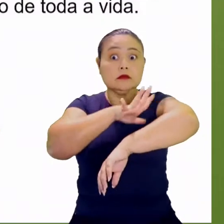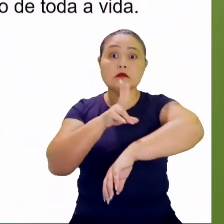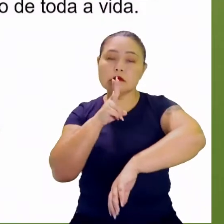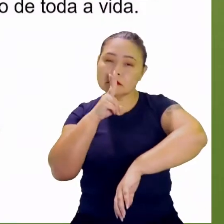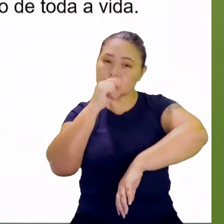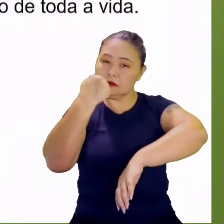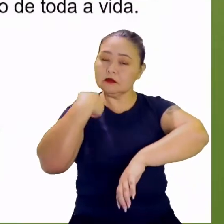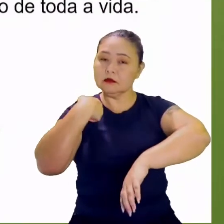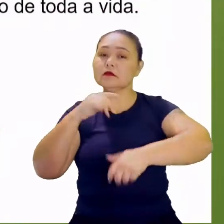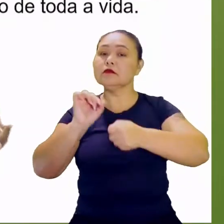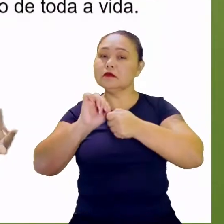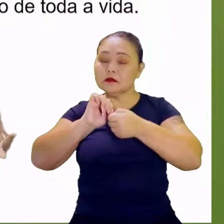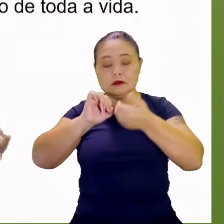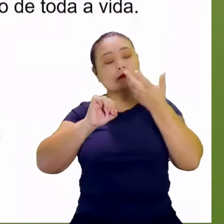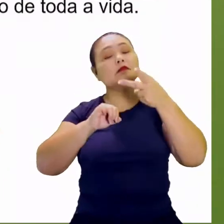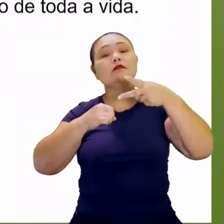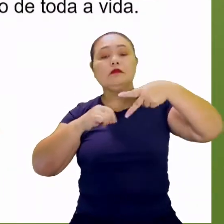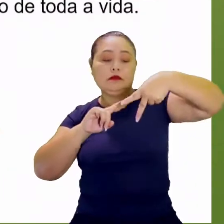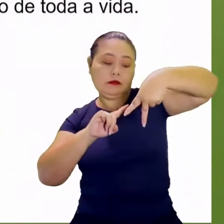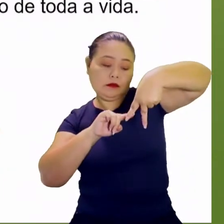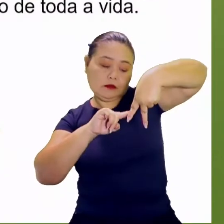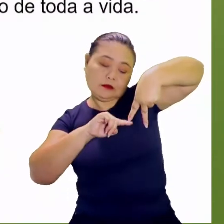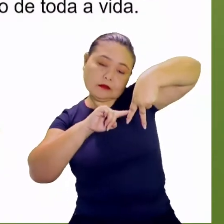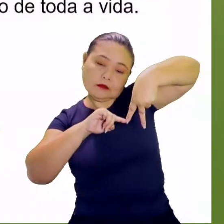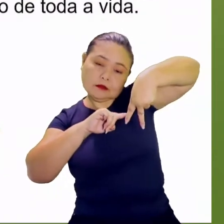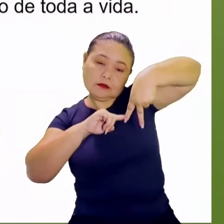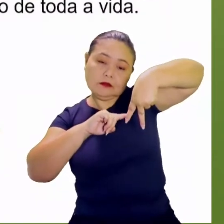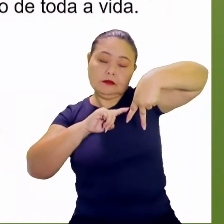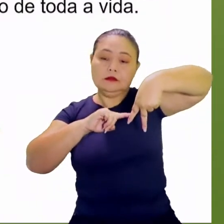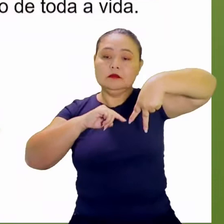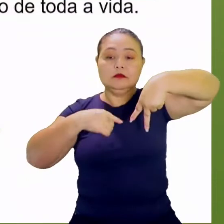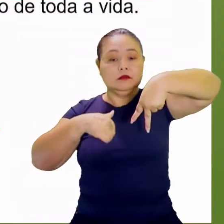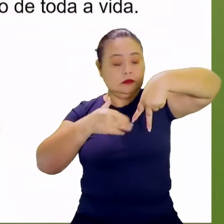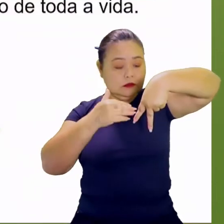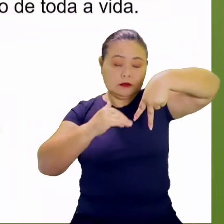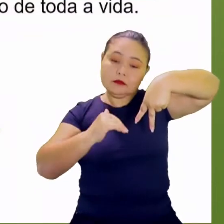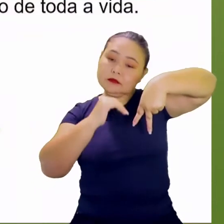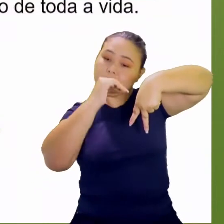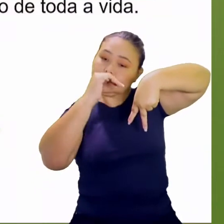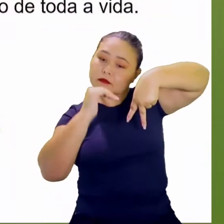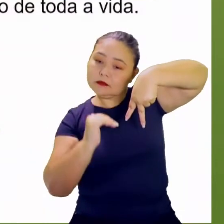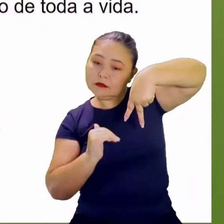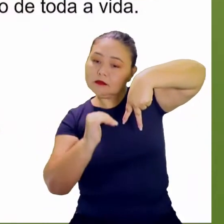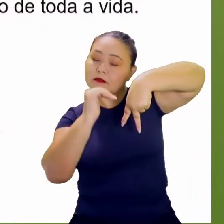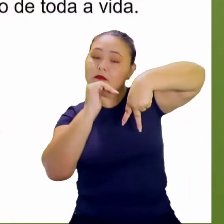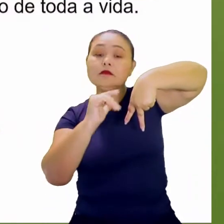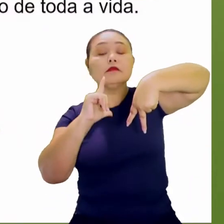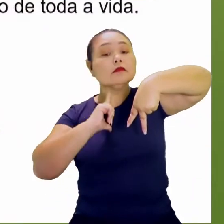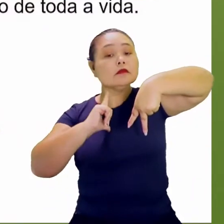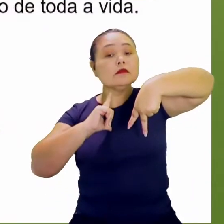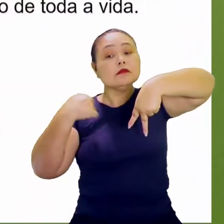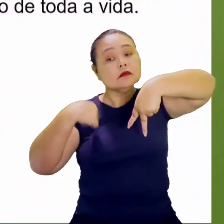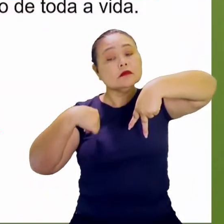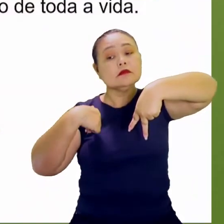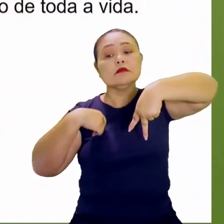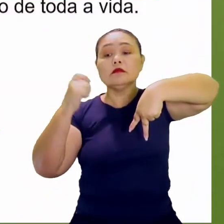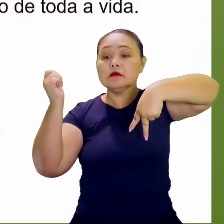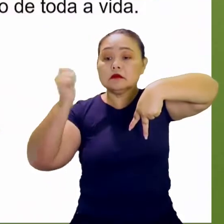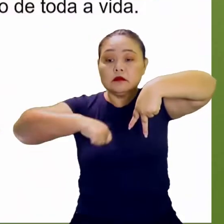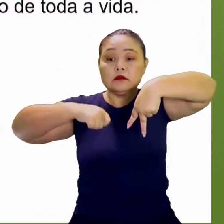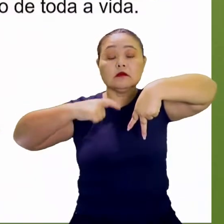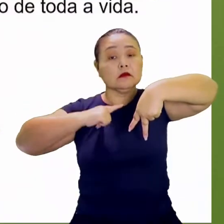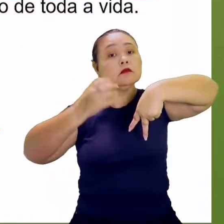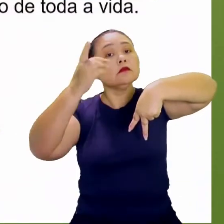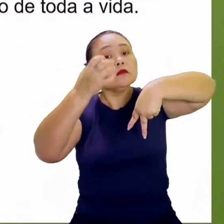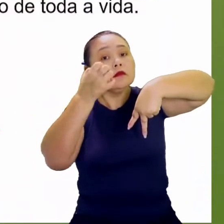poder garantir na panturrilha, a parte inferior, os membros inferiores. Então, ele precisa ter uma capacidade ali